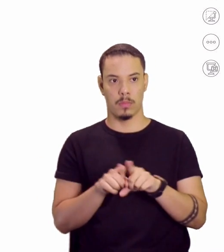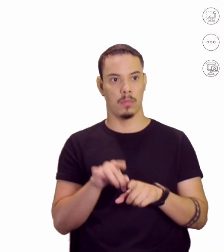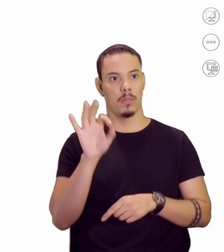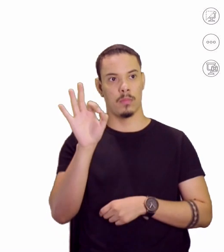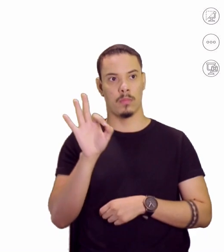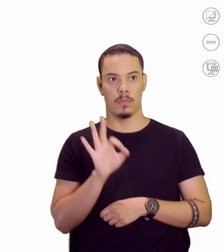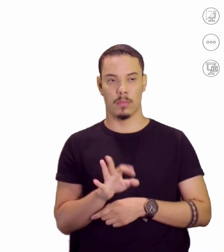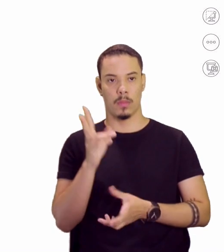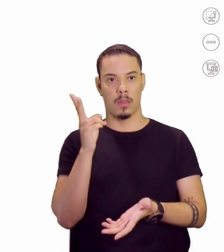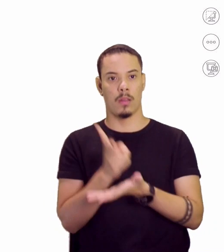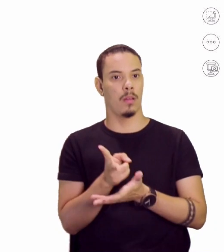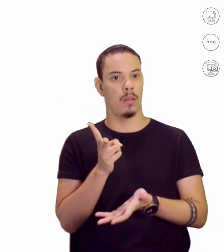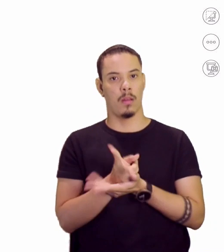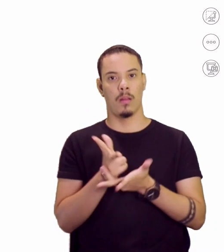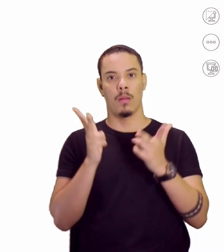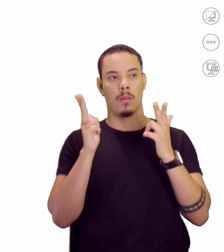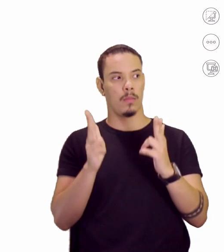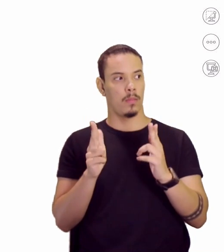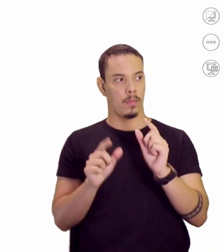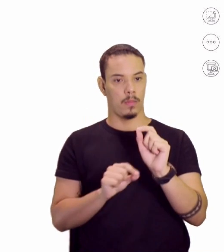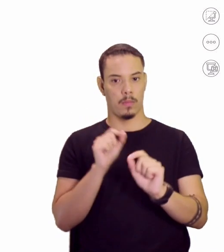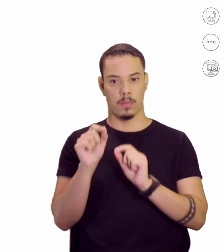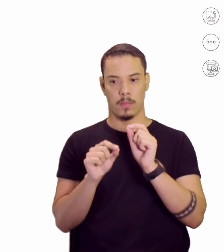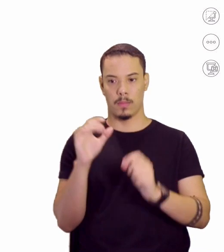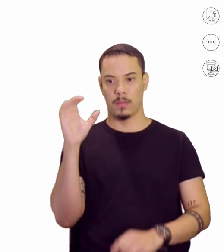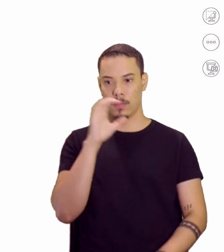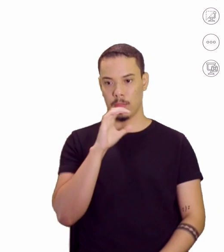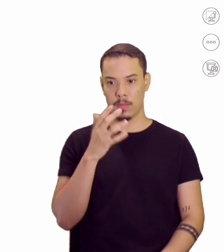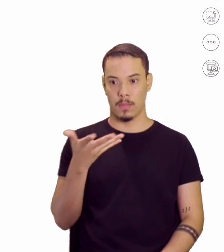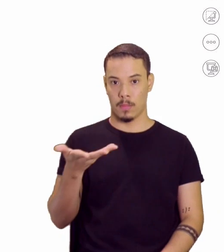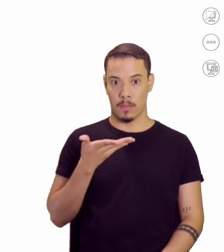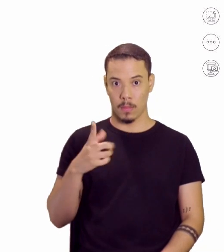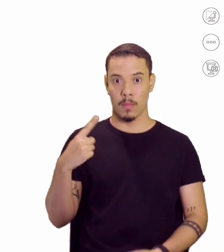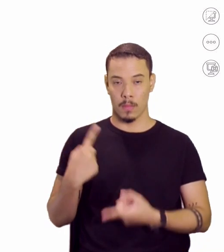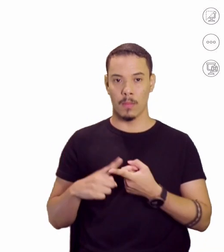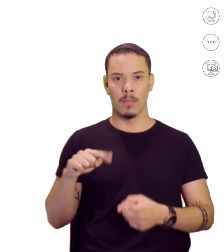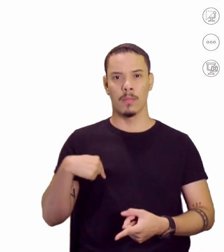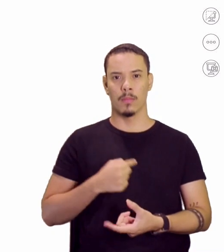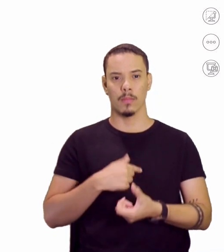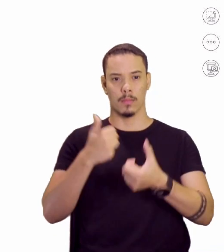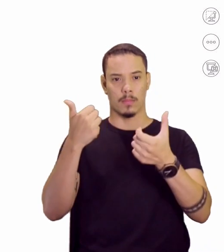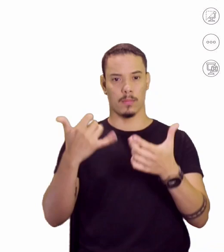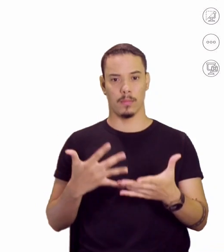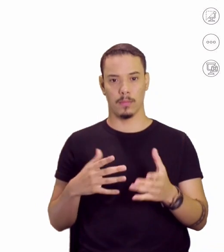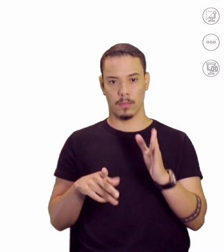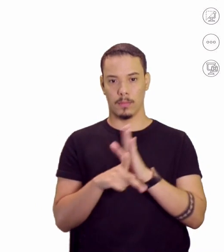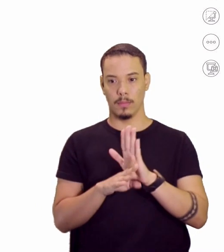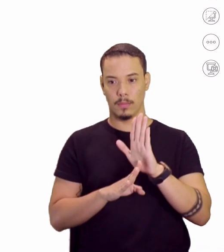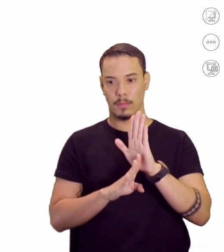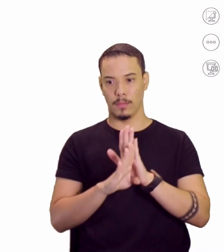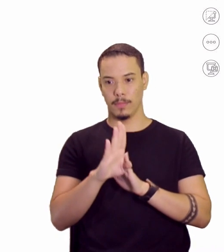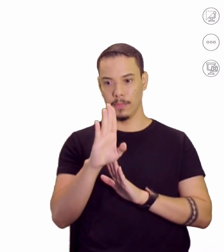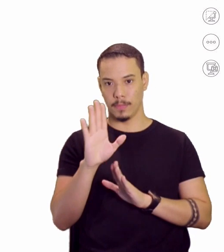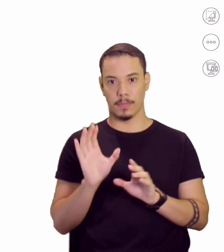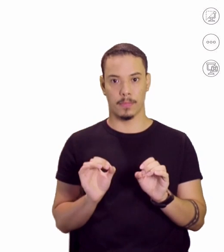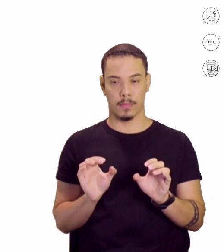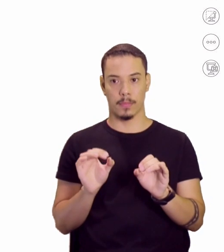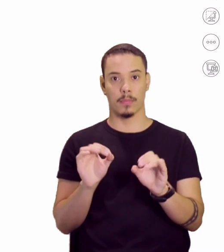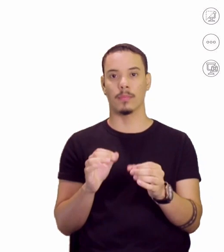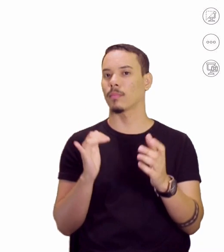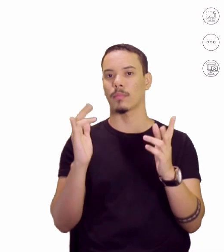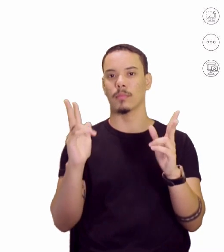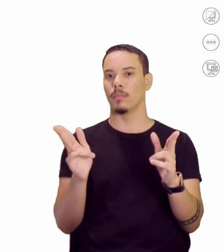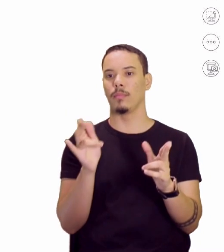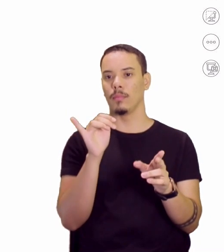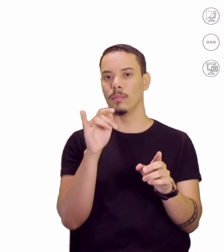crescimento das mesmas é equivalente à velocidade. Que a gente fala velocidade de crescimento das bactérias também, se estivesse falando em biologia,